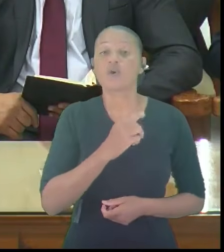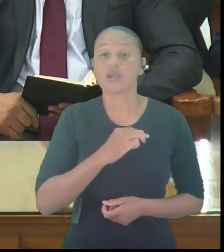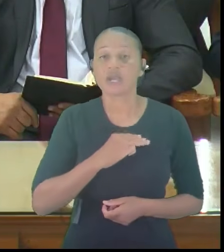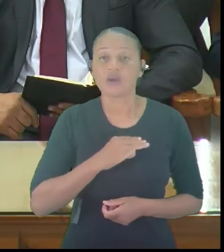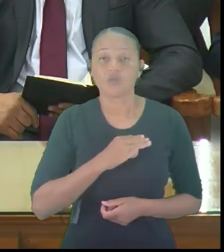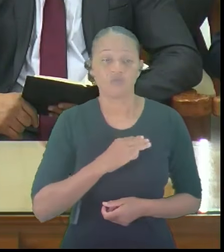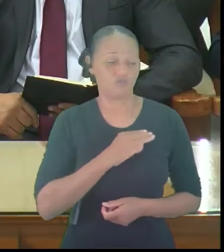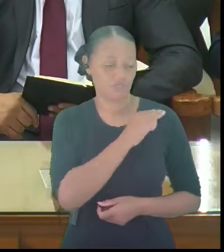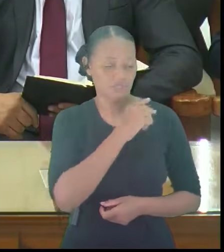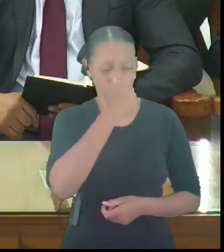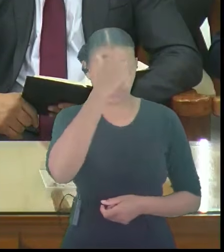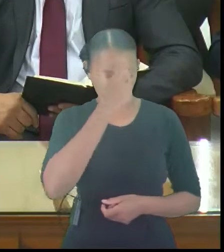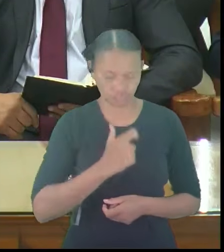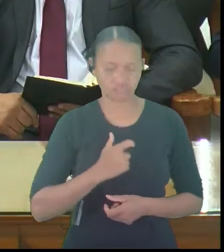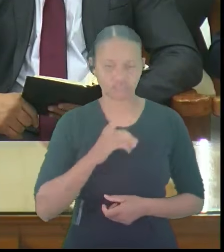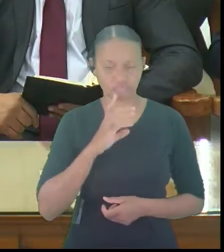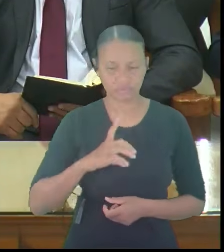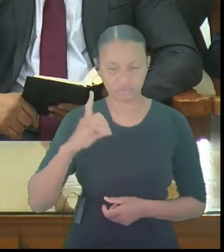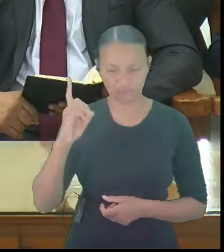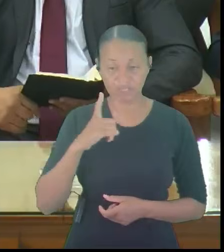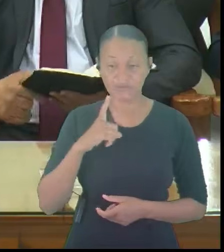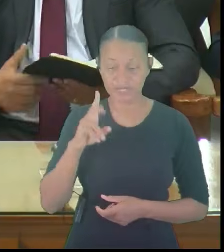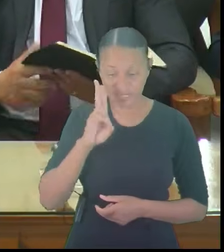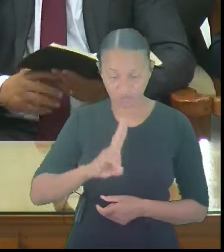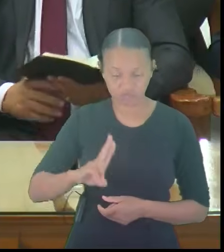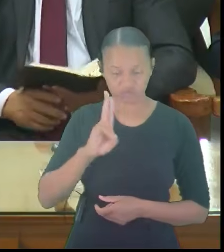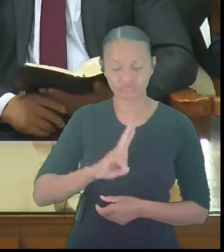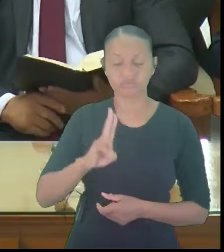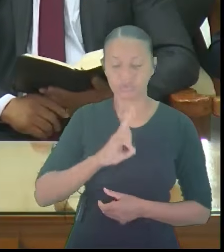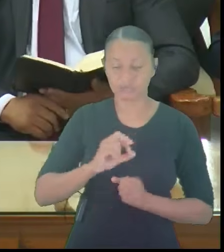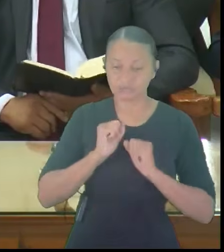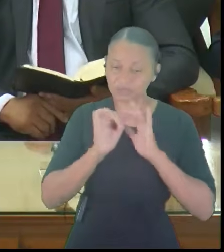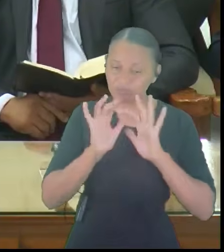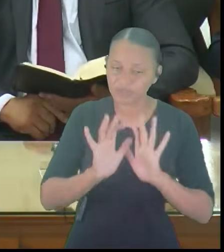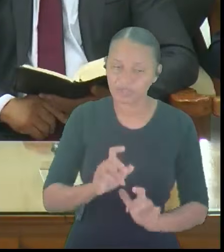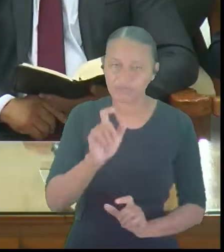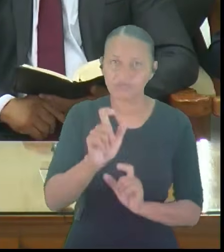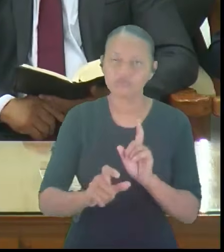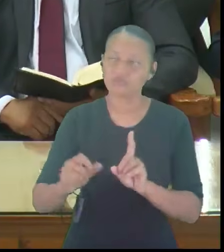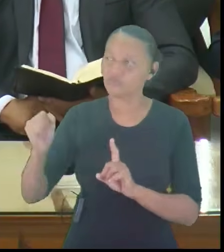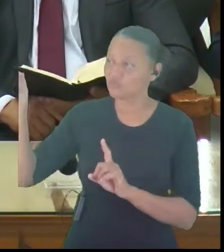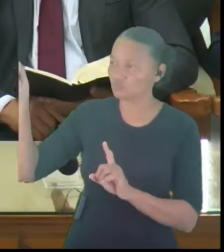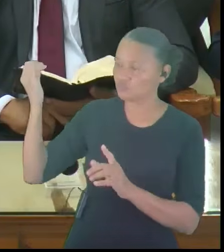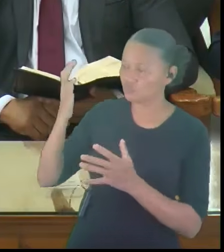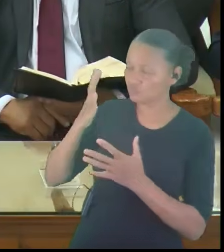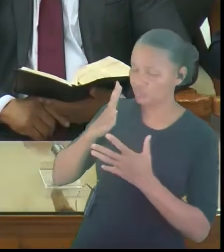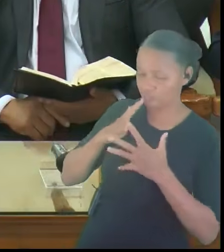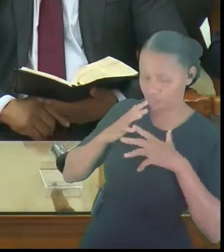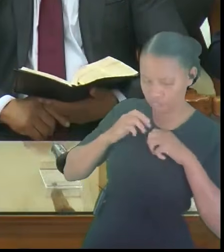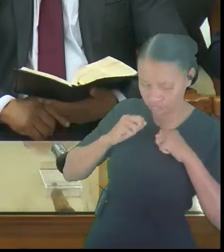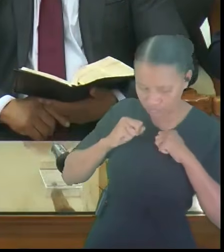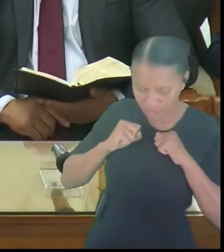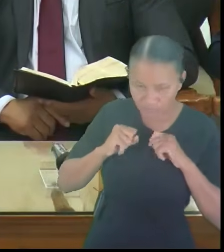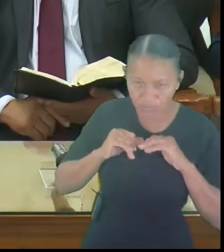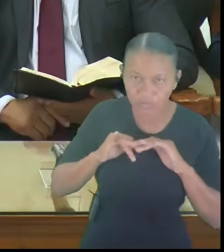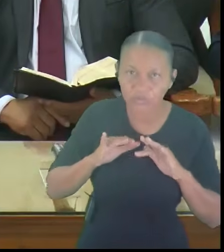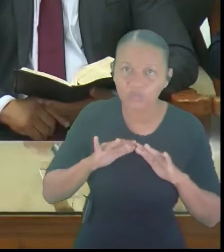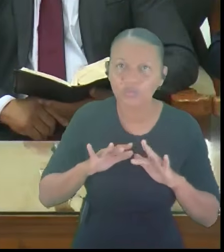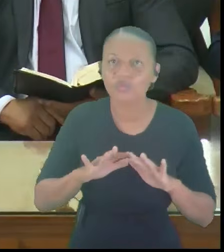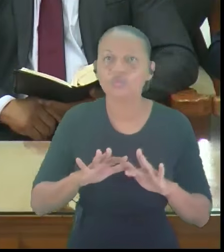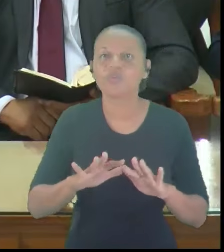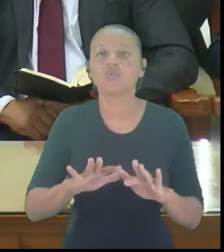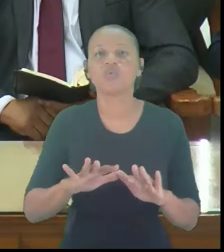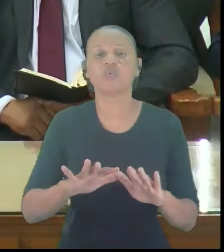Ele é o canal de Deus para o povo. Ele está aqui, o sol cai sobre ele e dele a